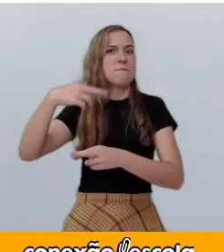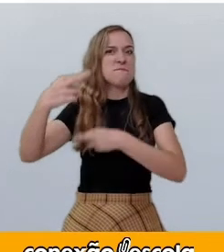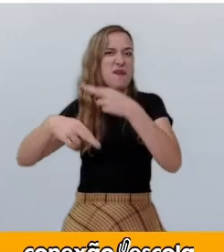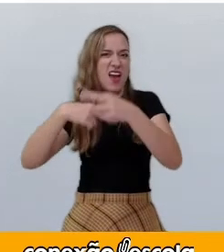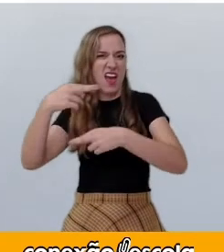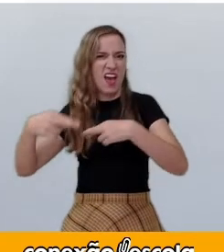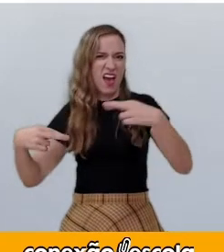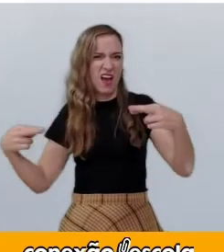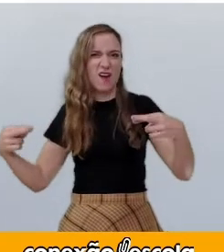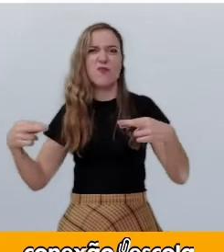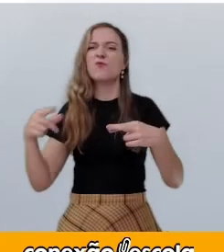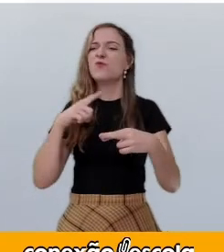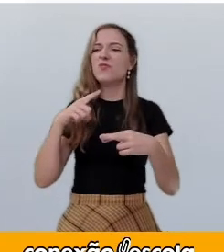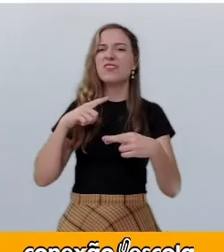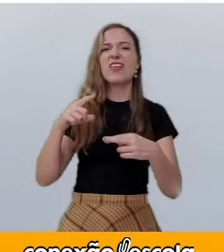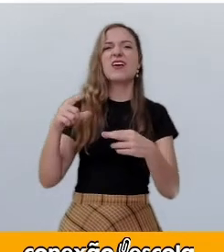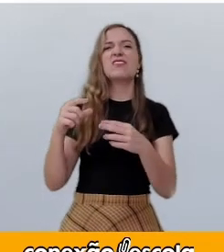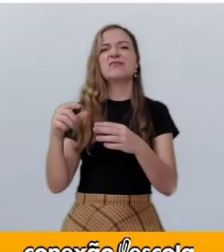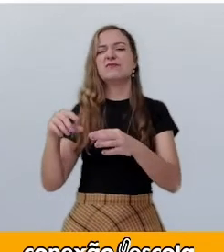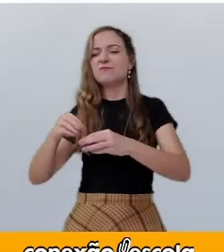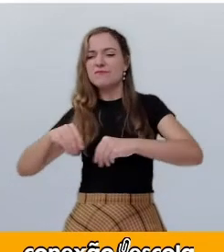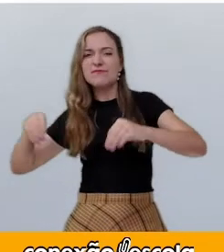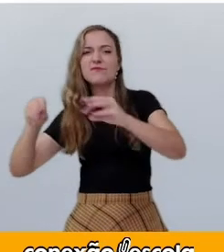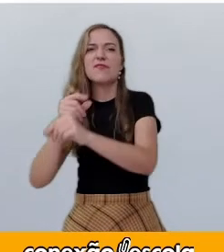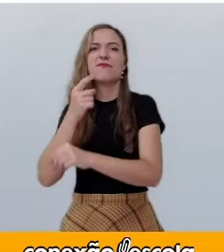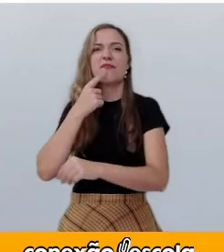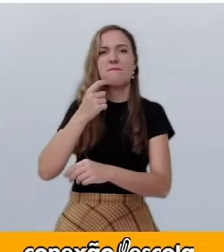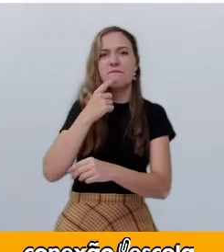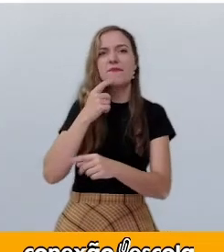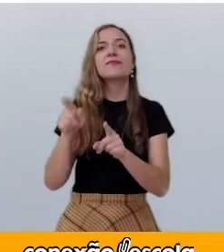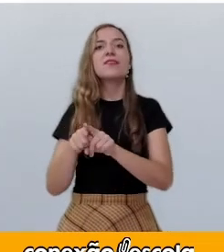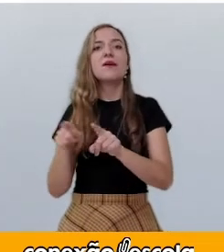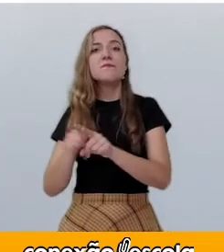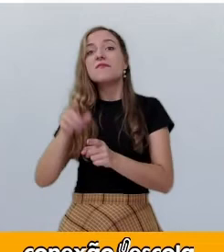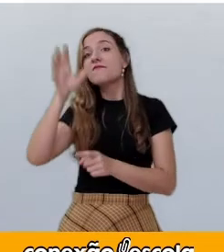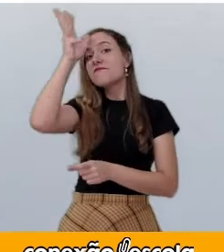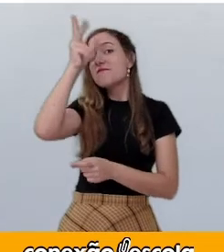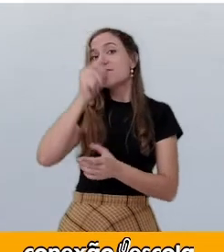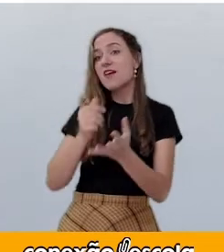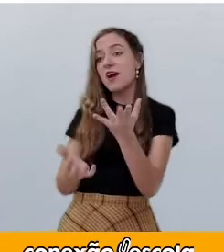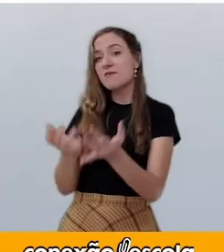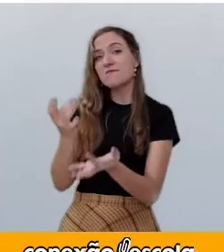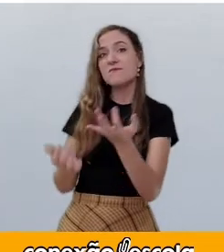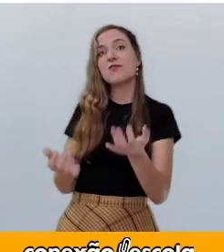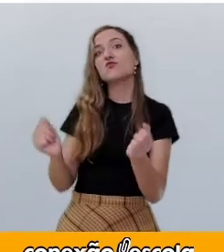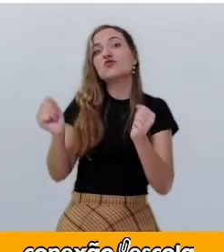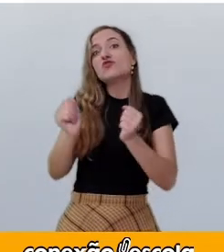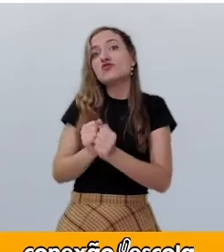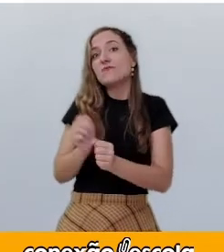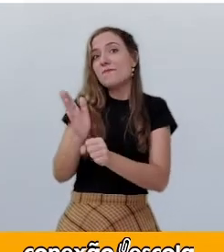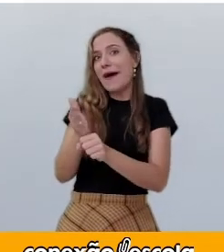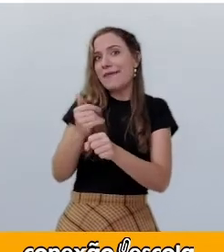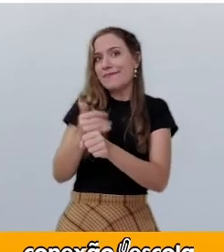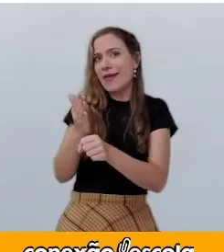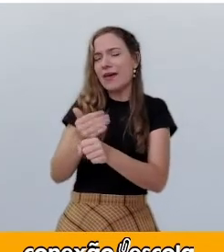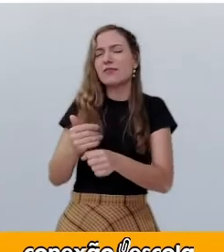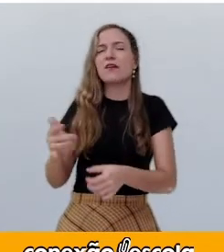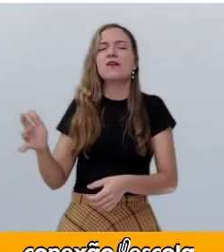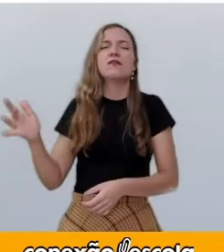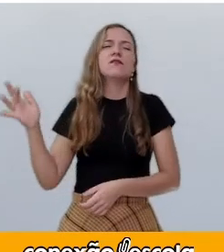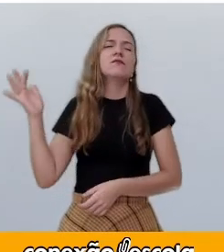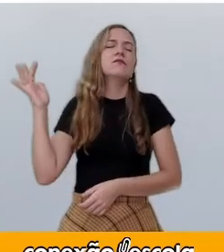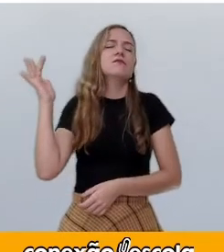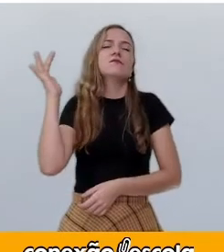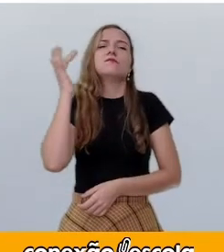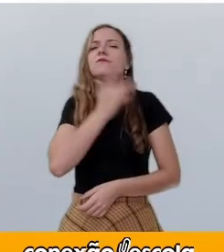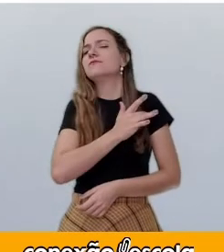com molho vermelho e frango assado com batatas Nossa